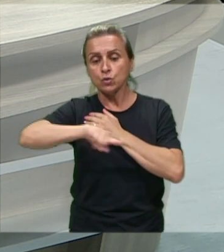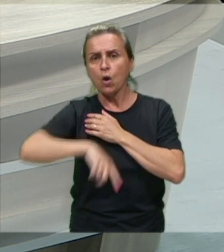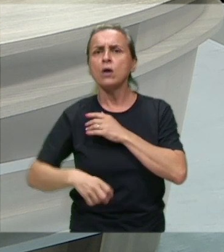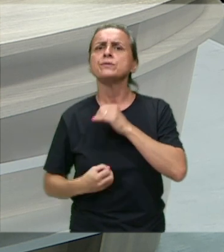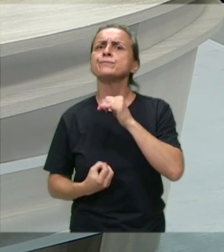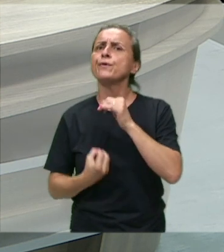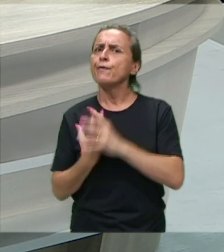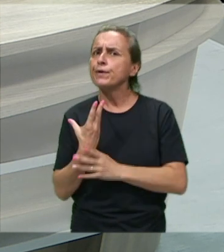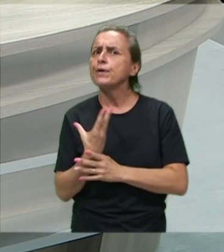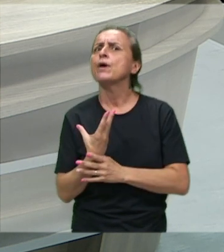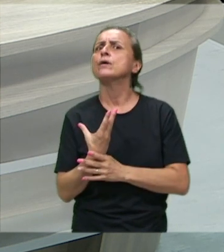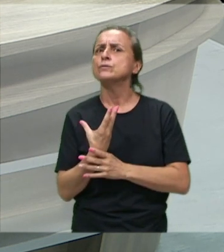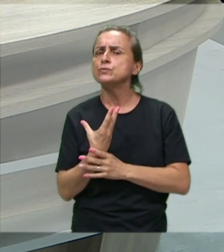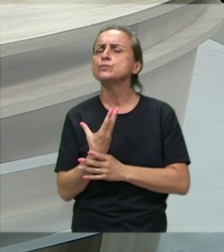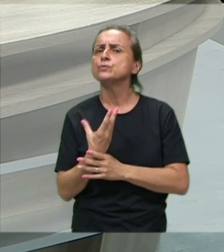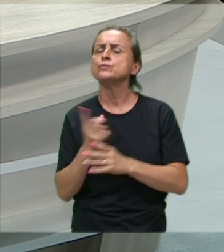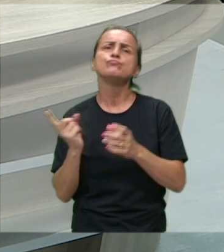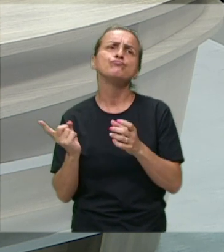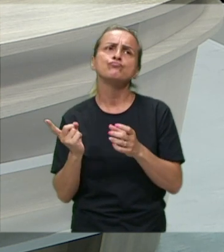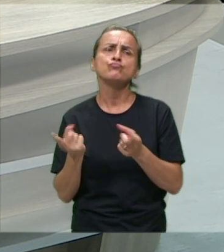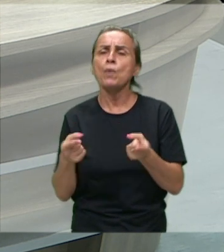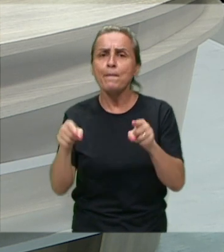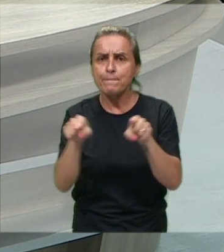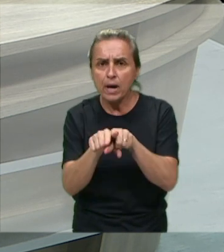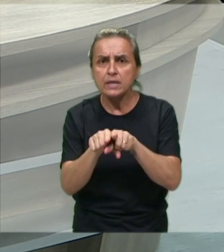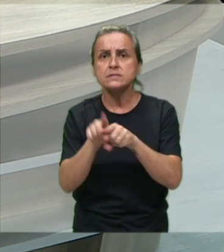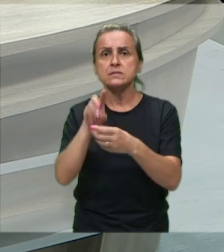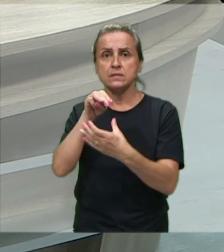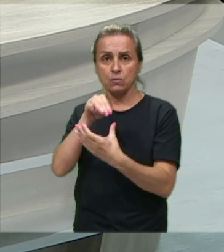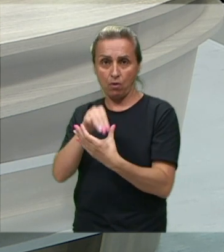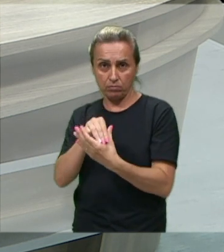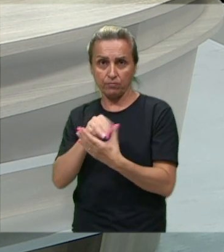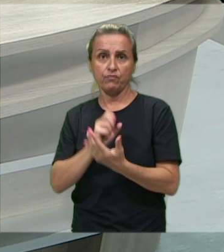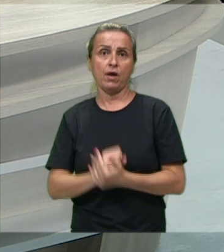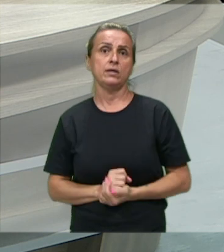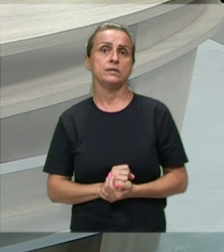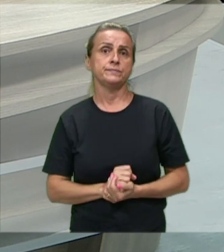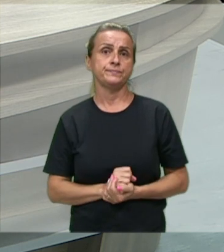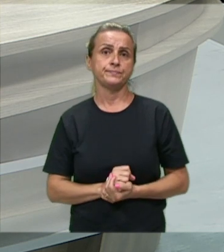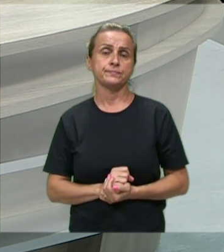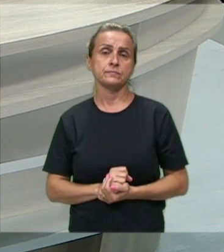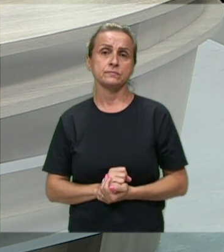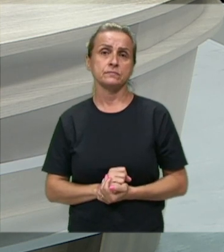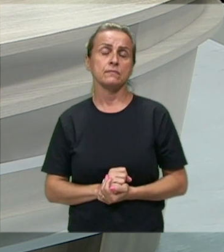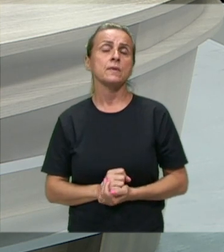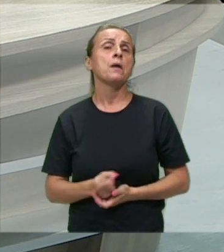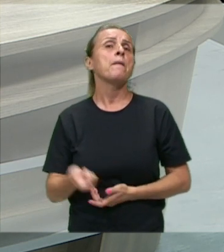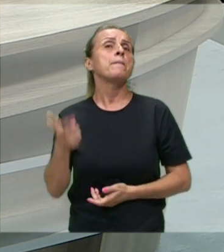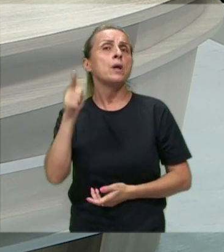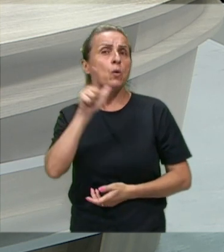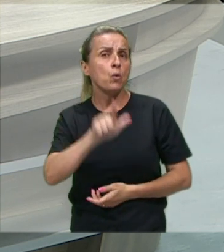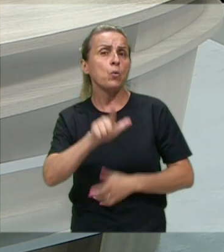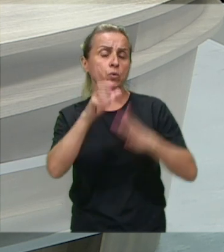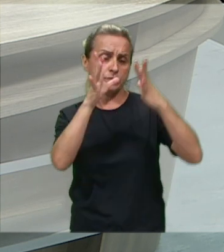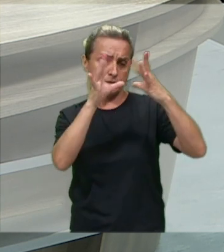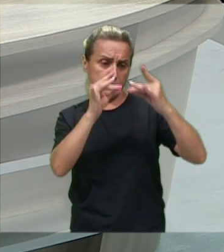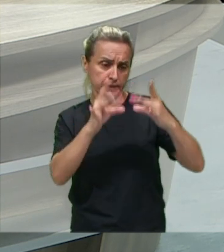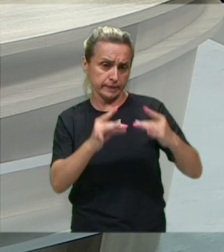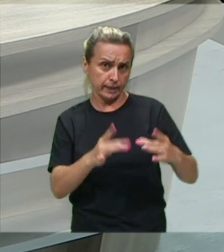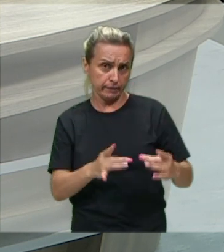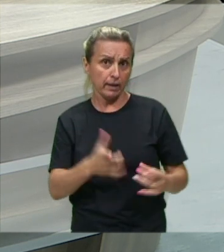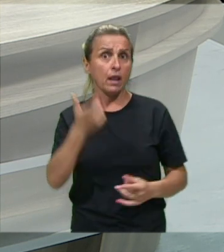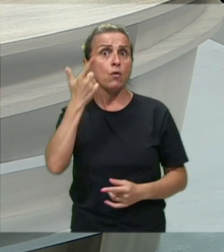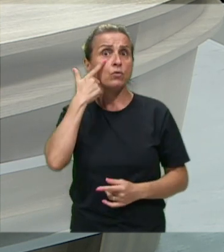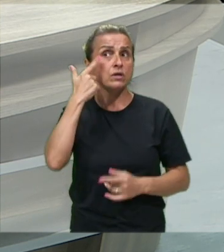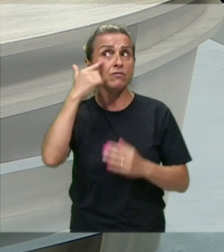colocando um convênio com a Univale, colocando a bordo observadores, para que se possam detalhar o que se vê lá fora